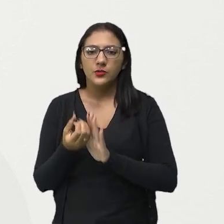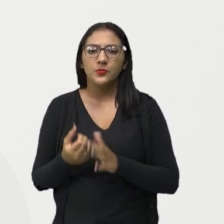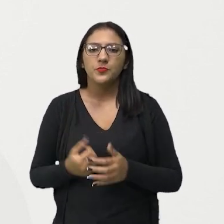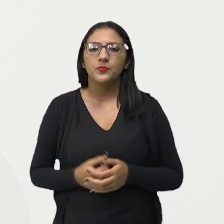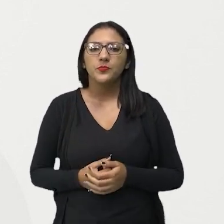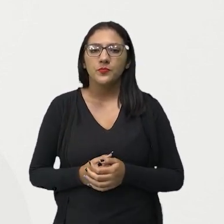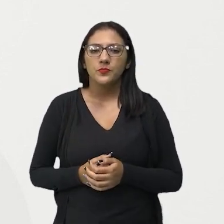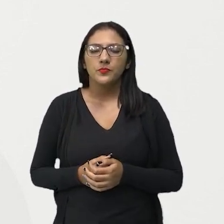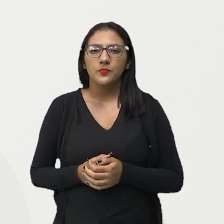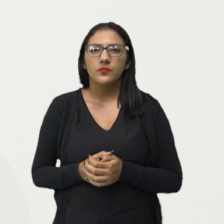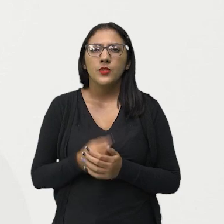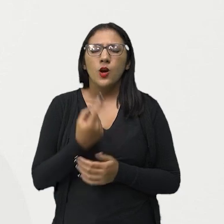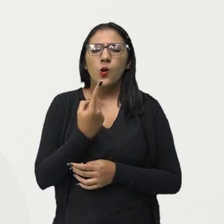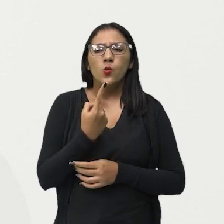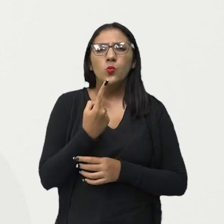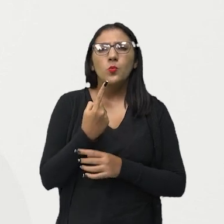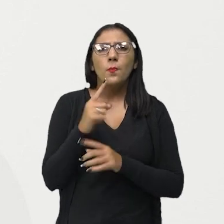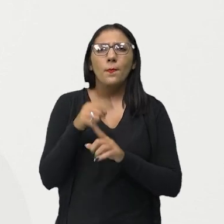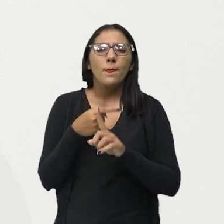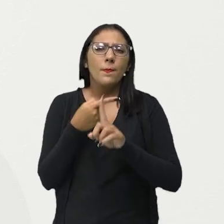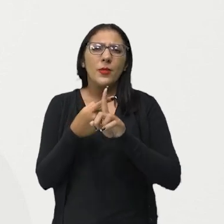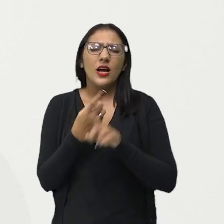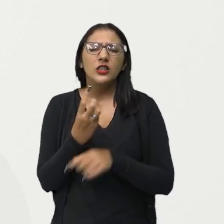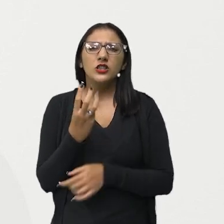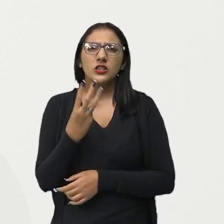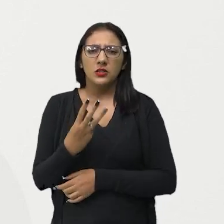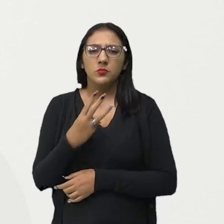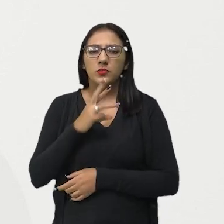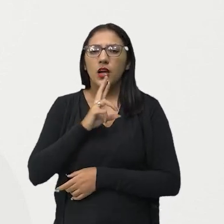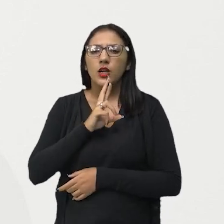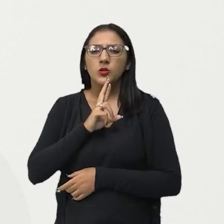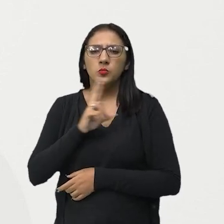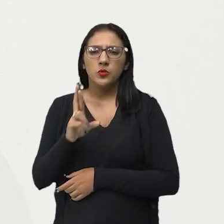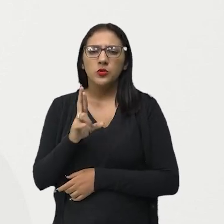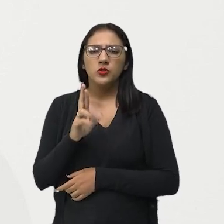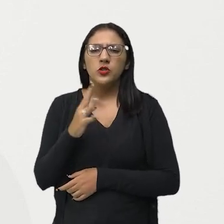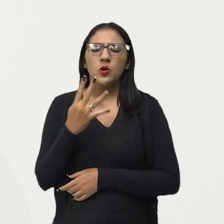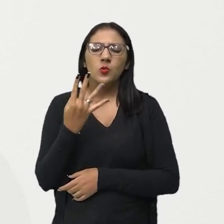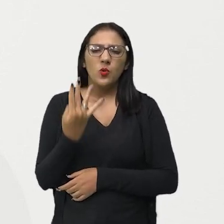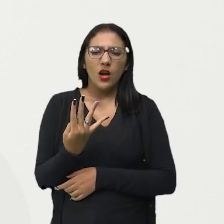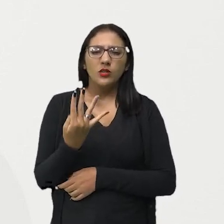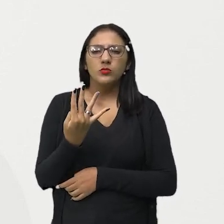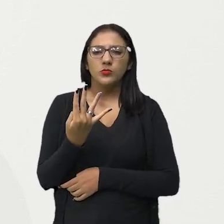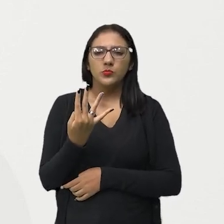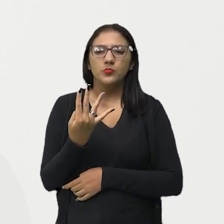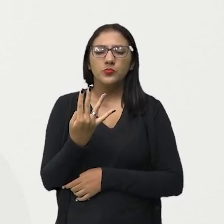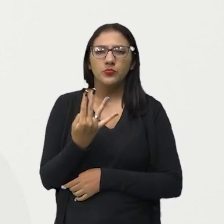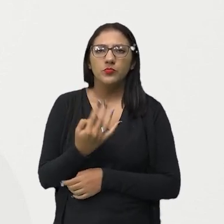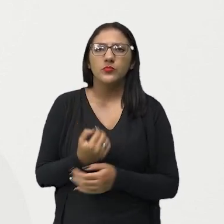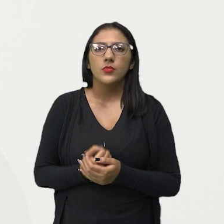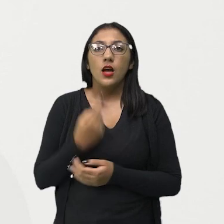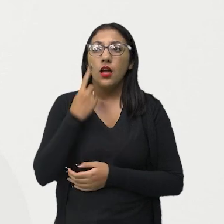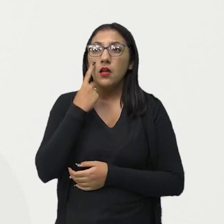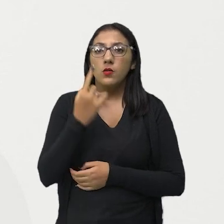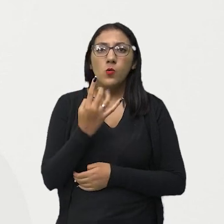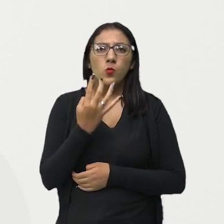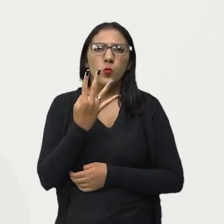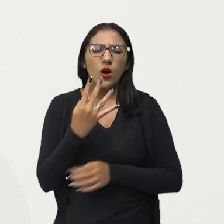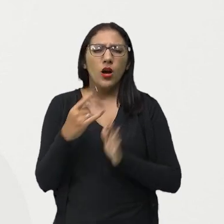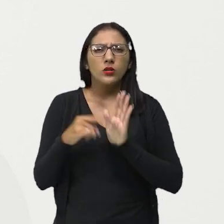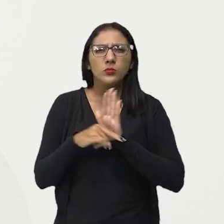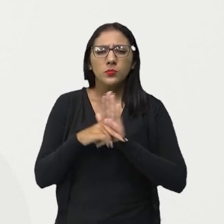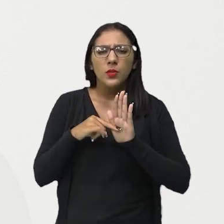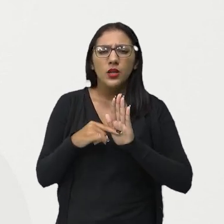olha só, 1 somado com 3, isso vai dar 4. Então, a gente vai ter assim, ó, 4